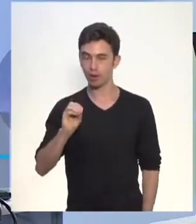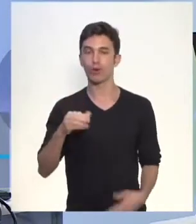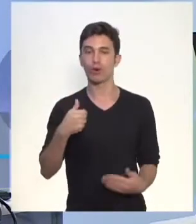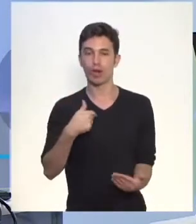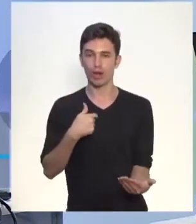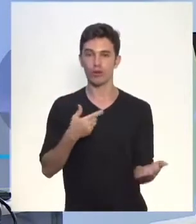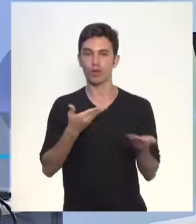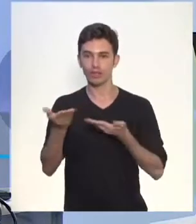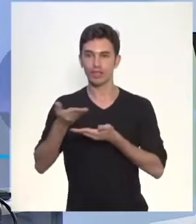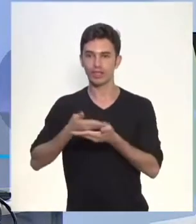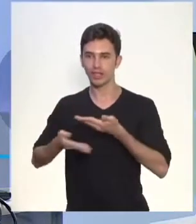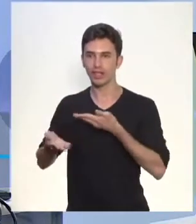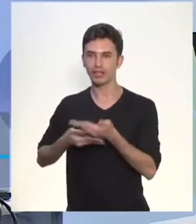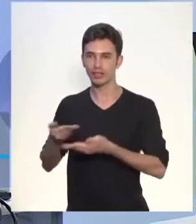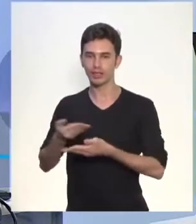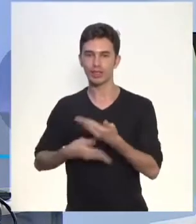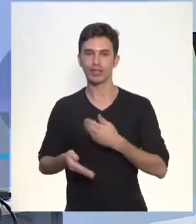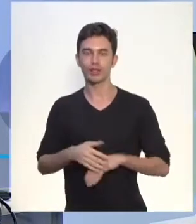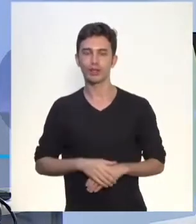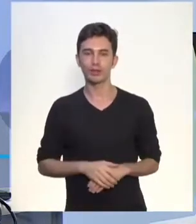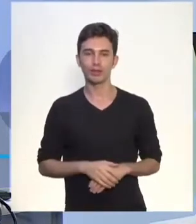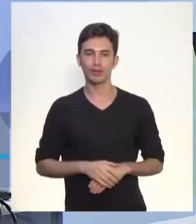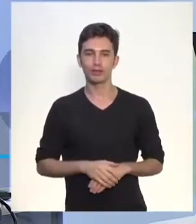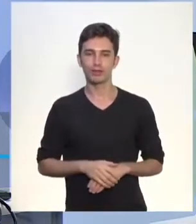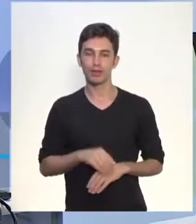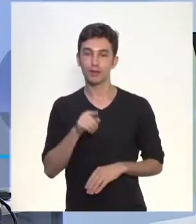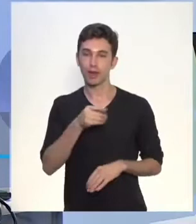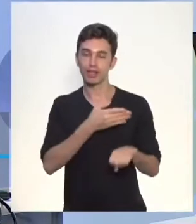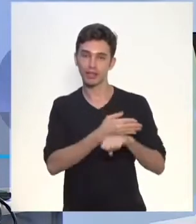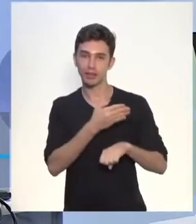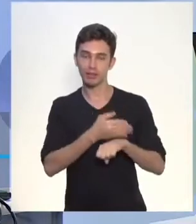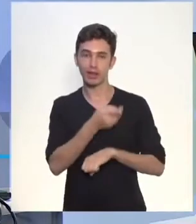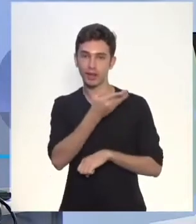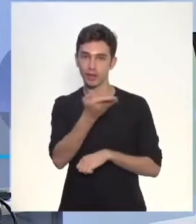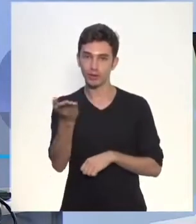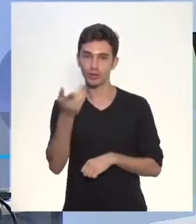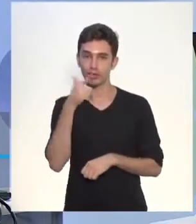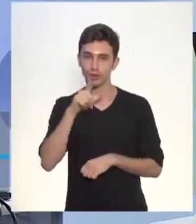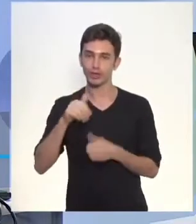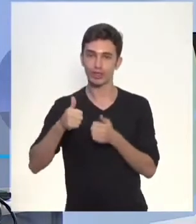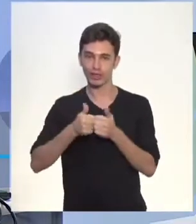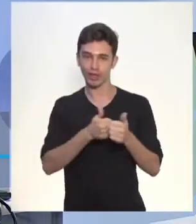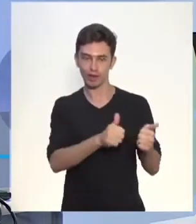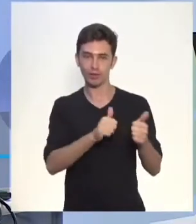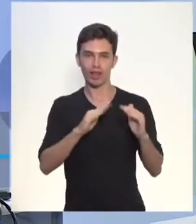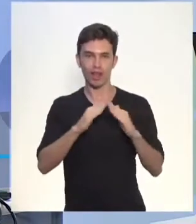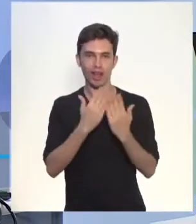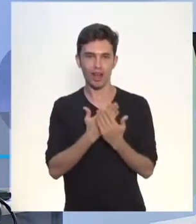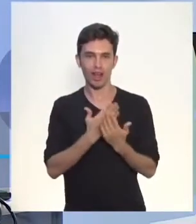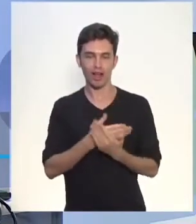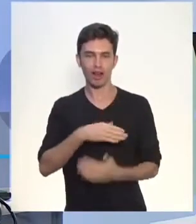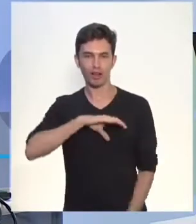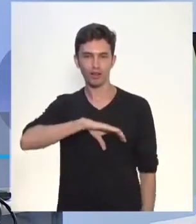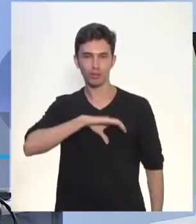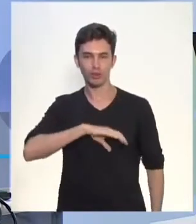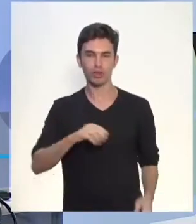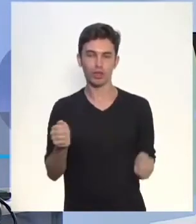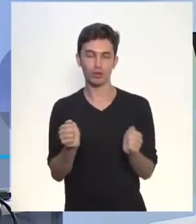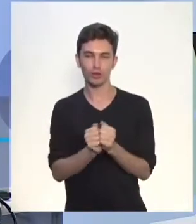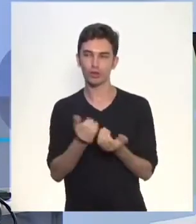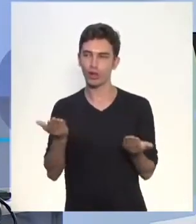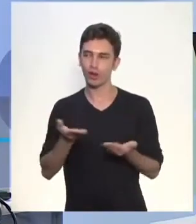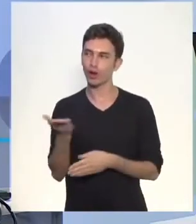vocês, interagindo, participando, para que vocês consigam acompanhar a aula de língua portuguesa, hoje com a